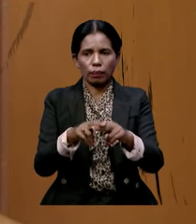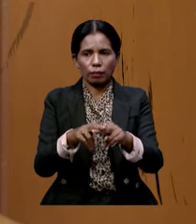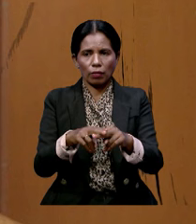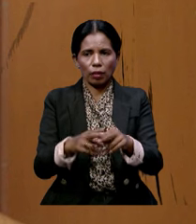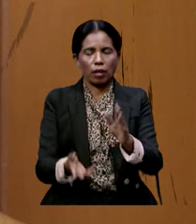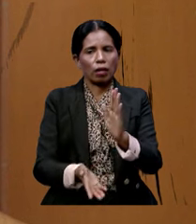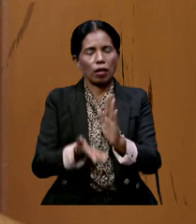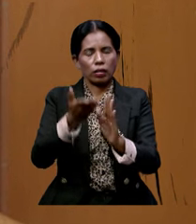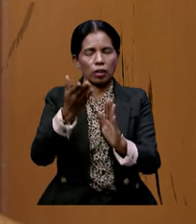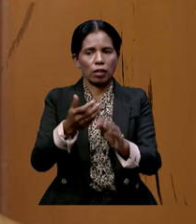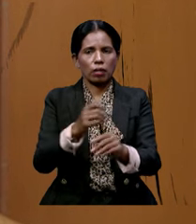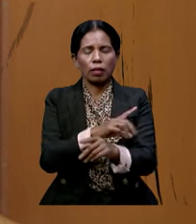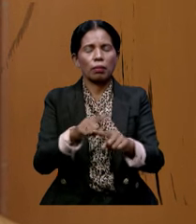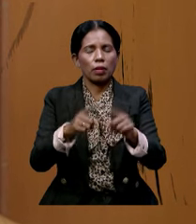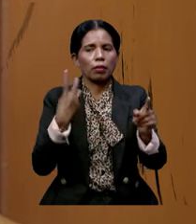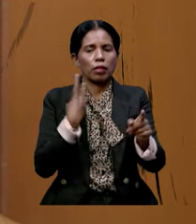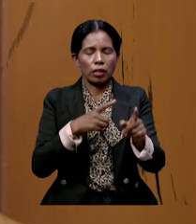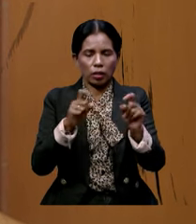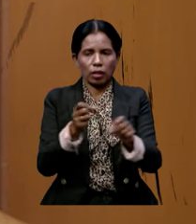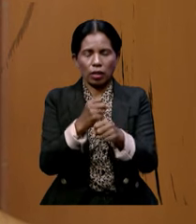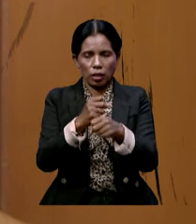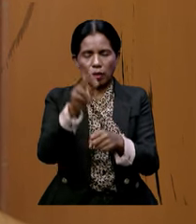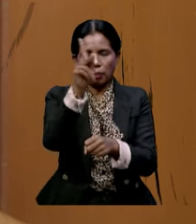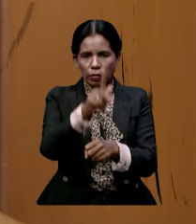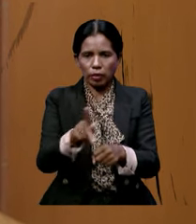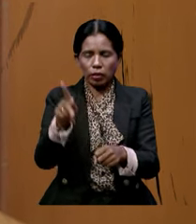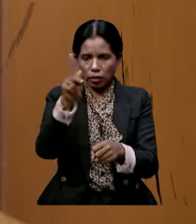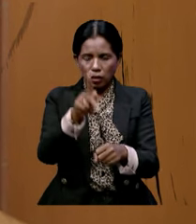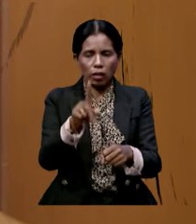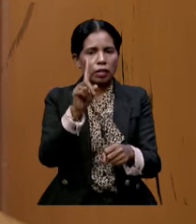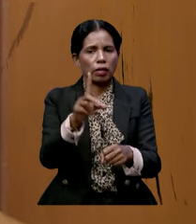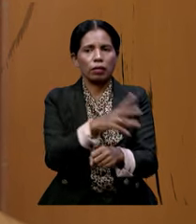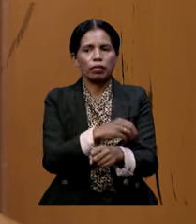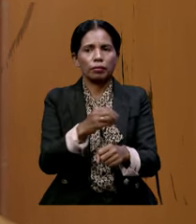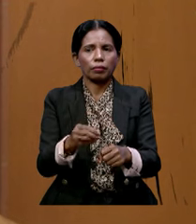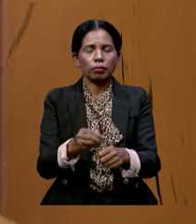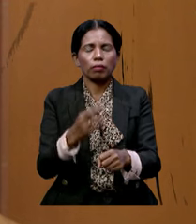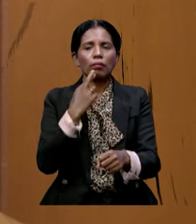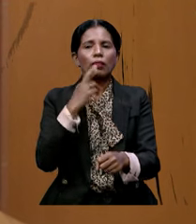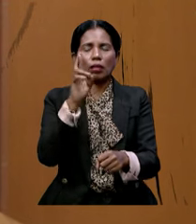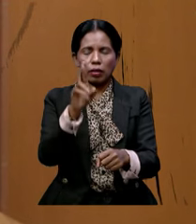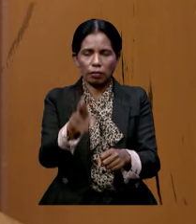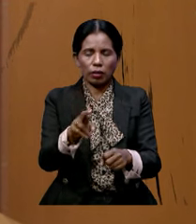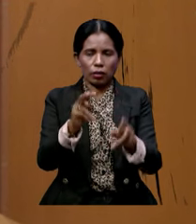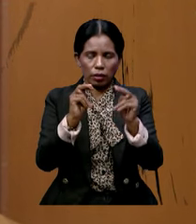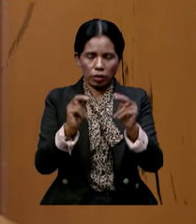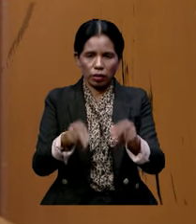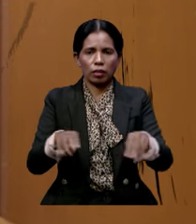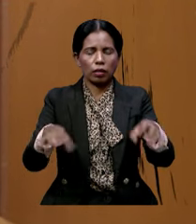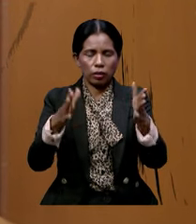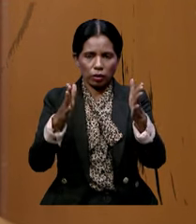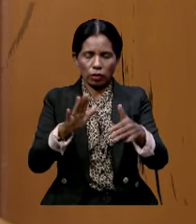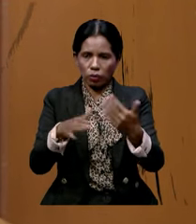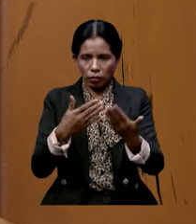avançar ou bairro sai. Mas tem que pesquisa ida, e pesquisa ida nem bem, que corresponde à necessidade de trabalhador